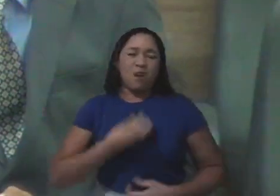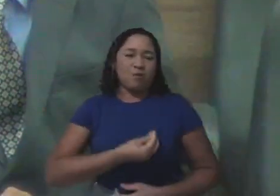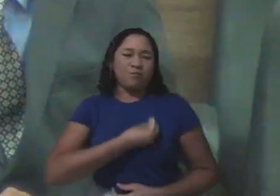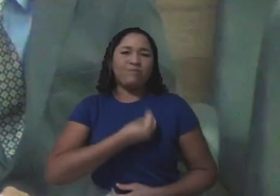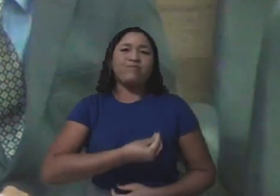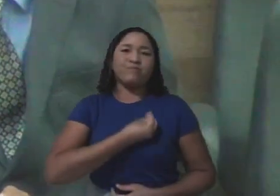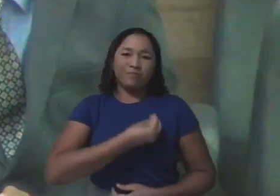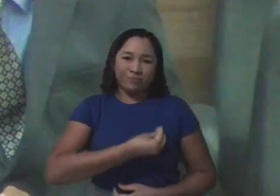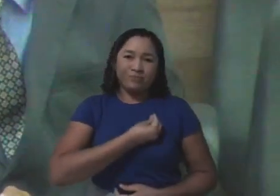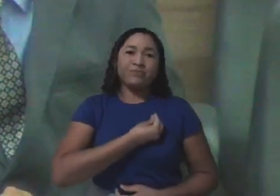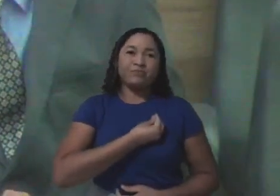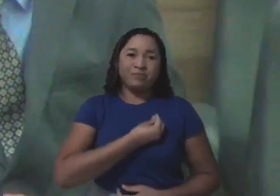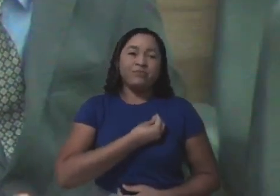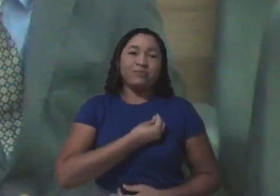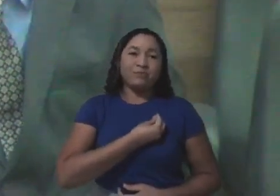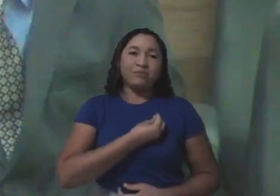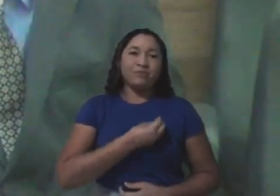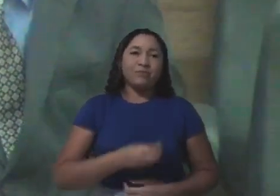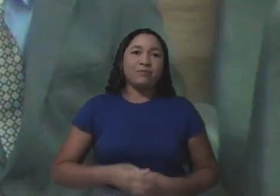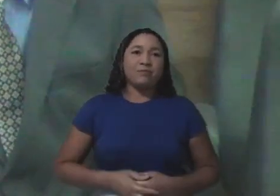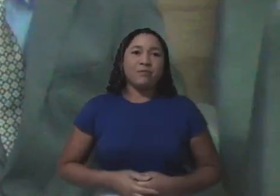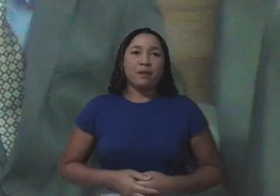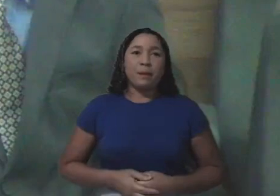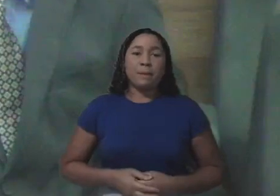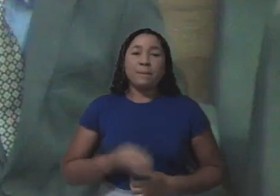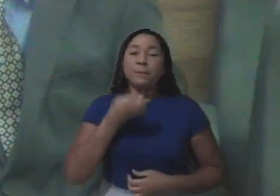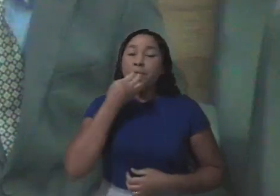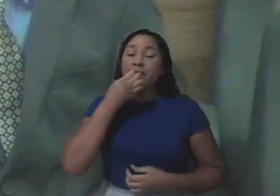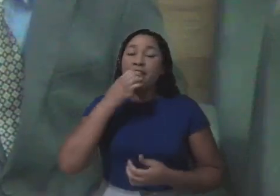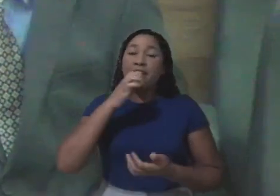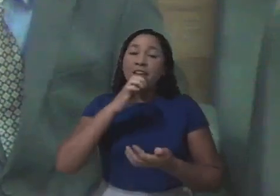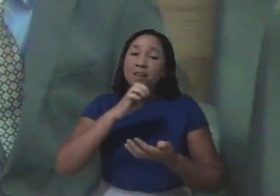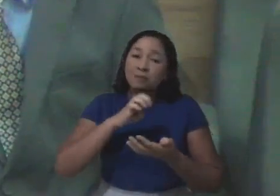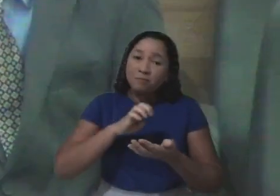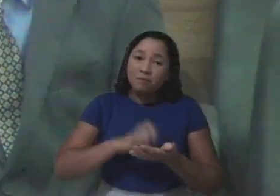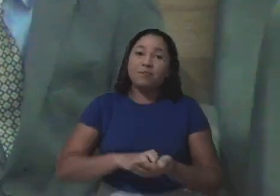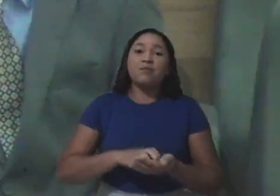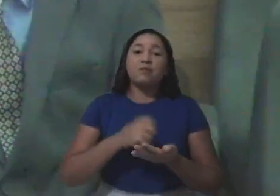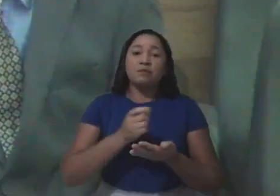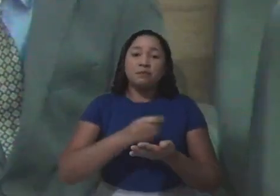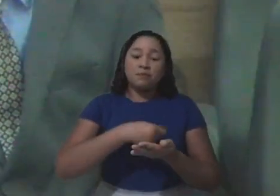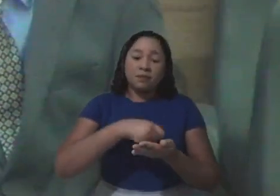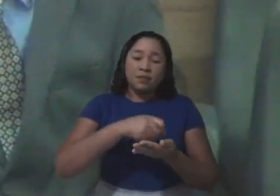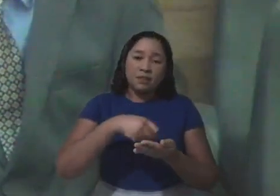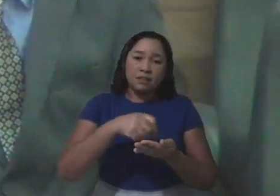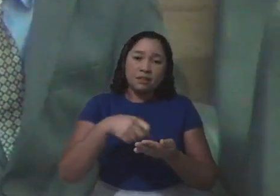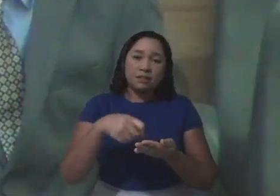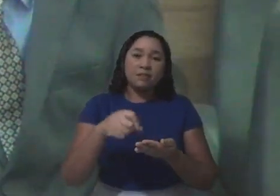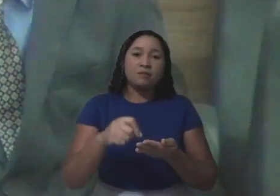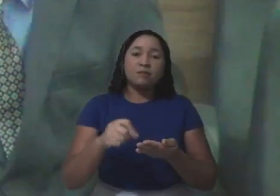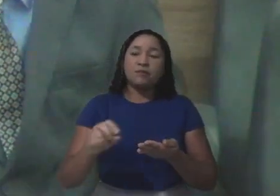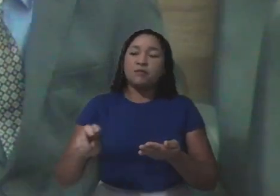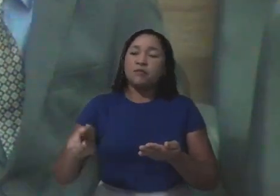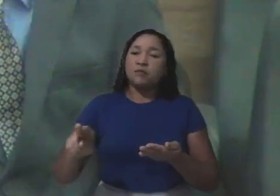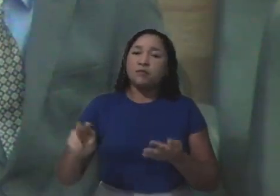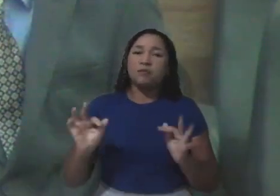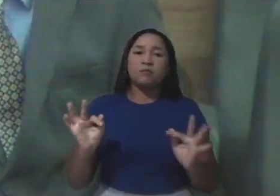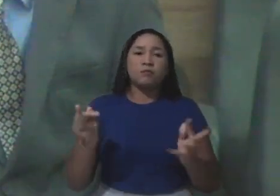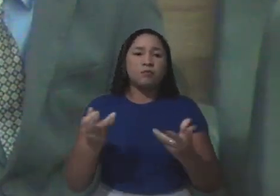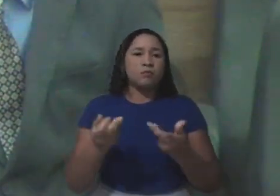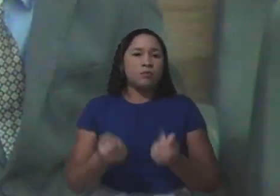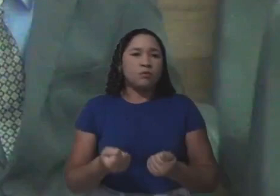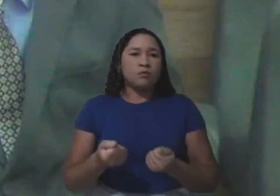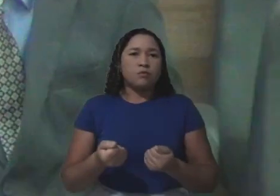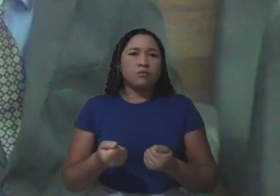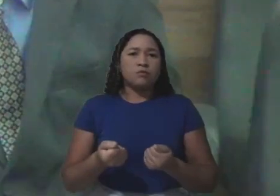esse assunto. Por epístola, escreviam aos irmãos para